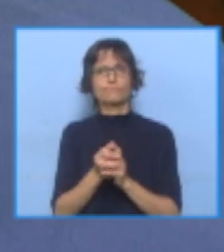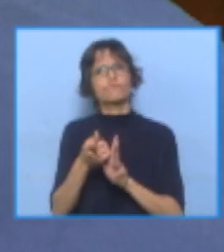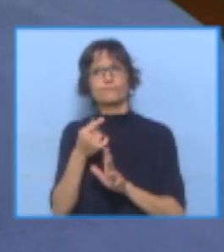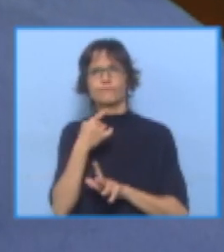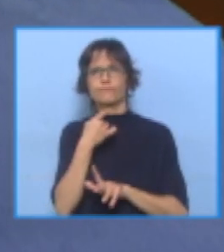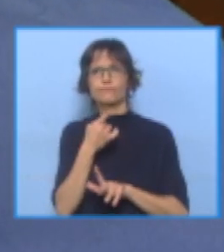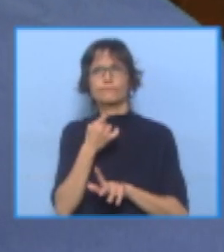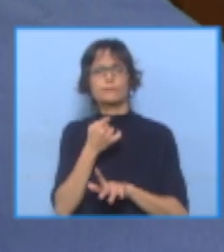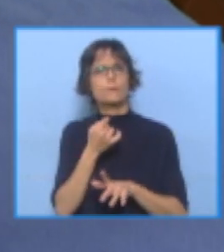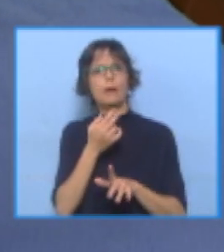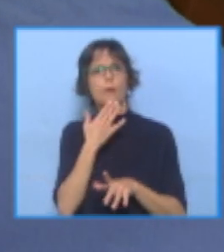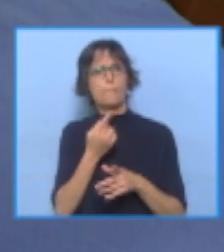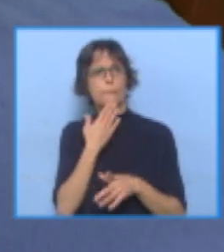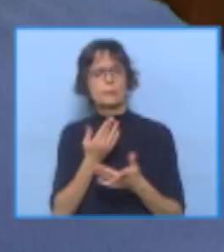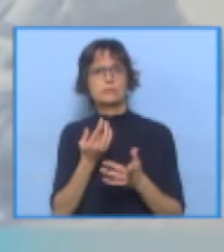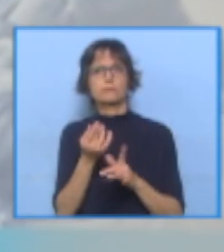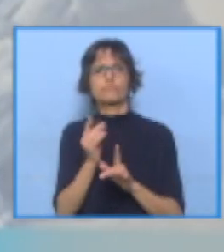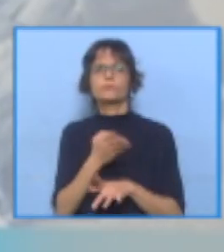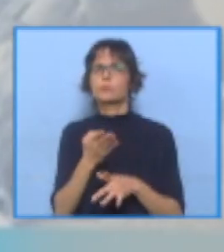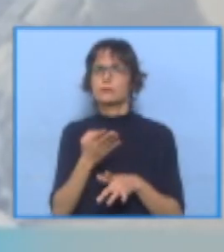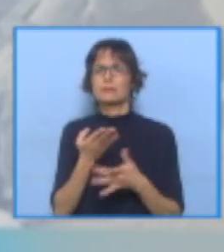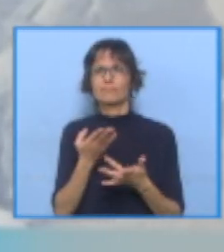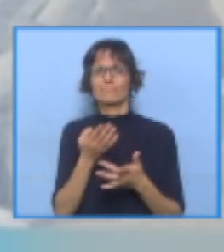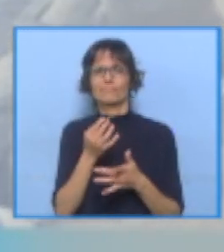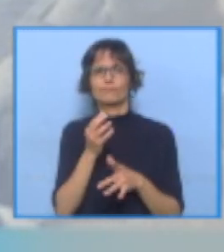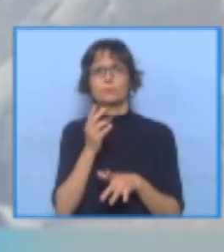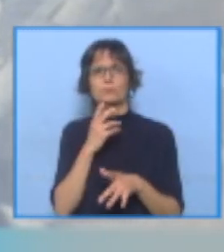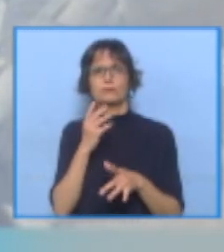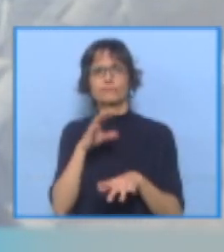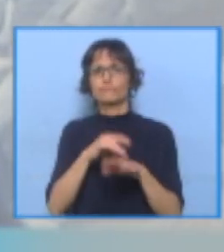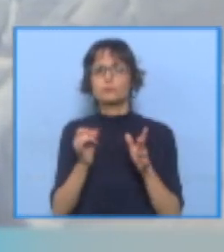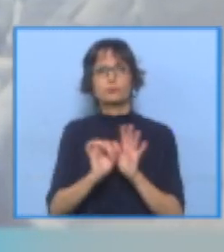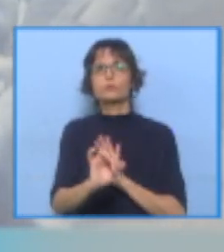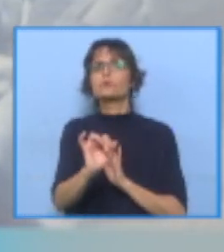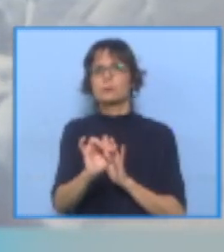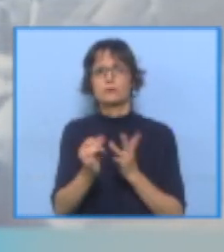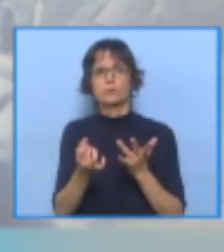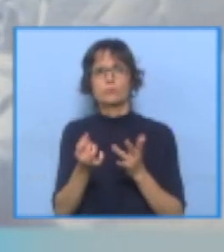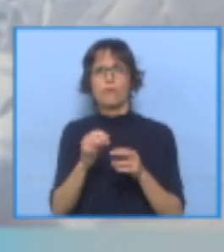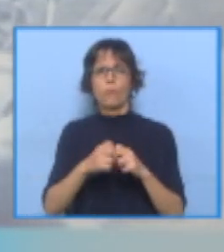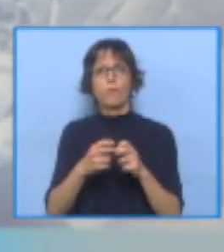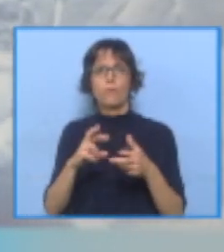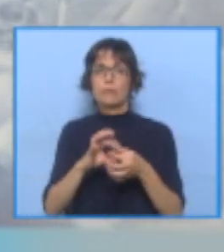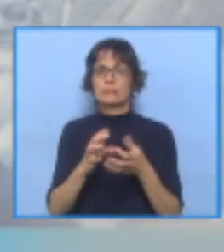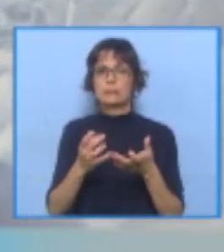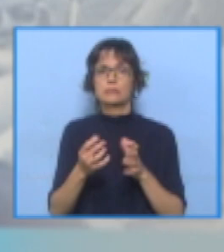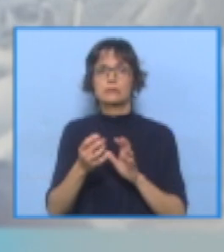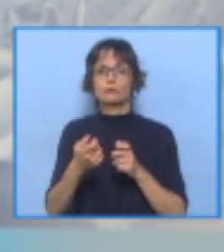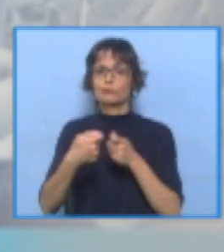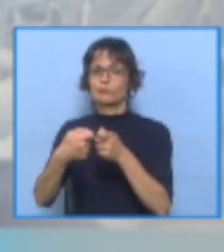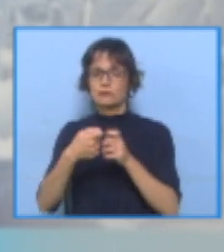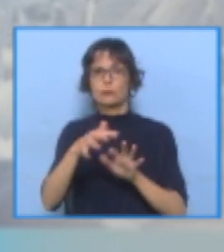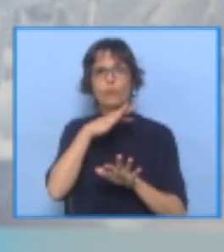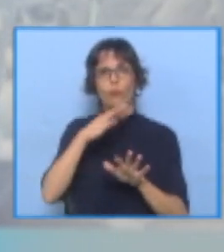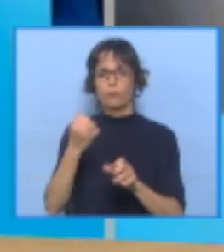numa organização, numa empresa, provocada pela não conciliação família-trabalho. Poderíamos pensar que era impensável esta